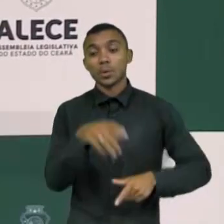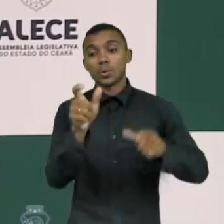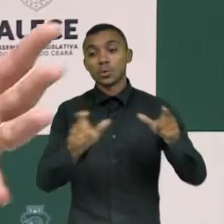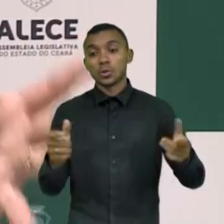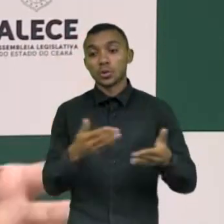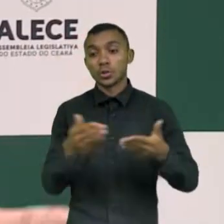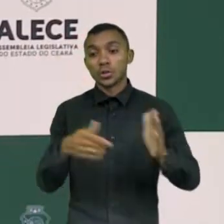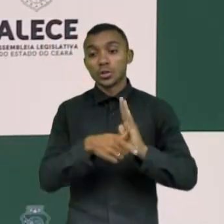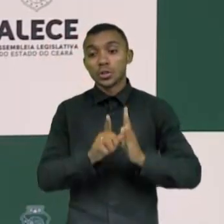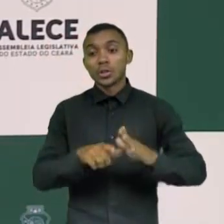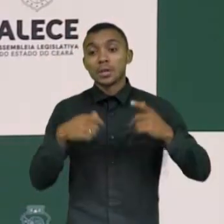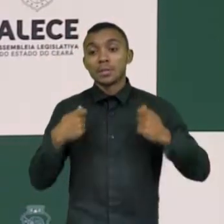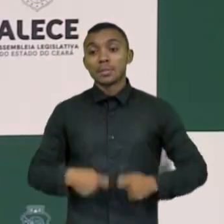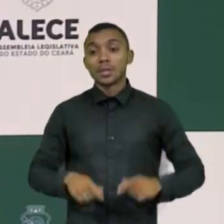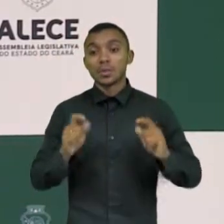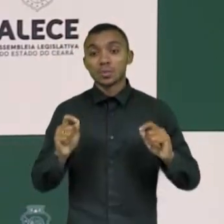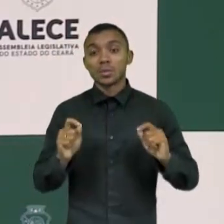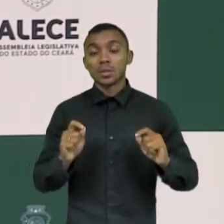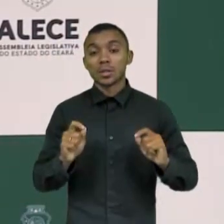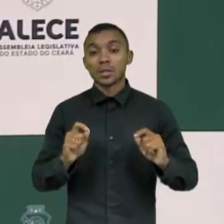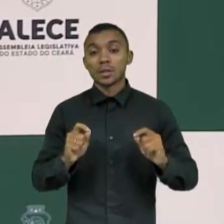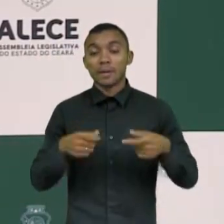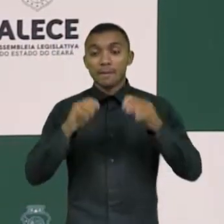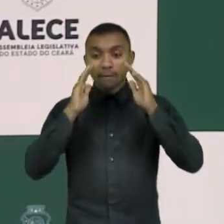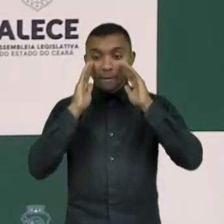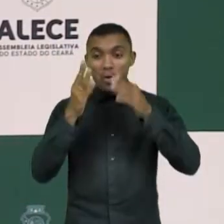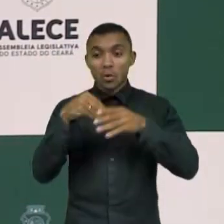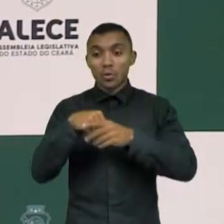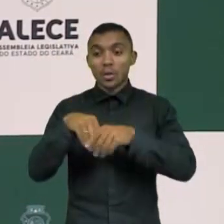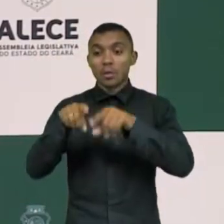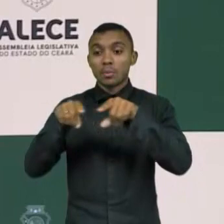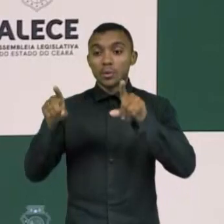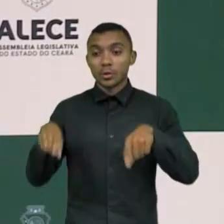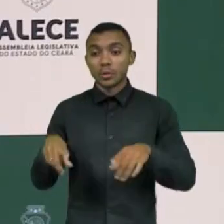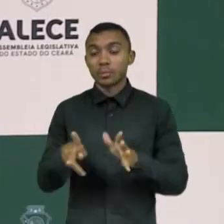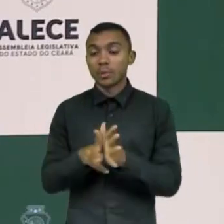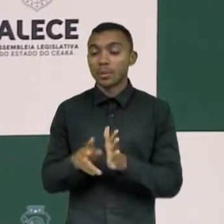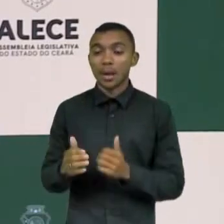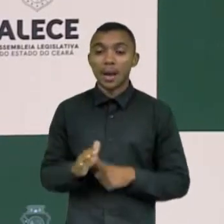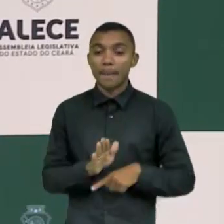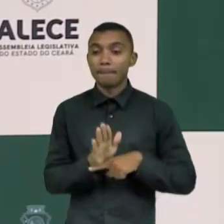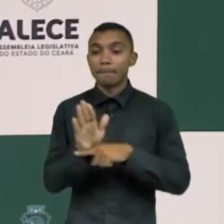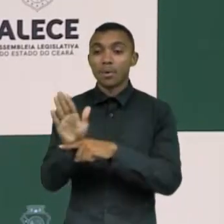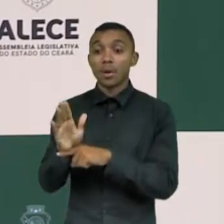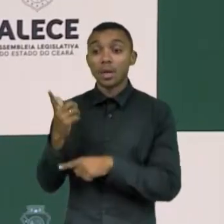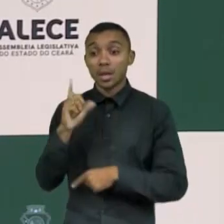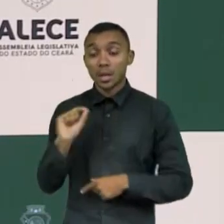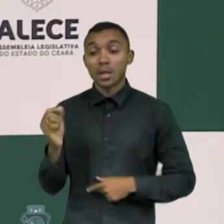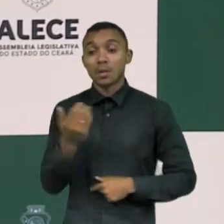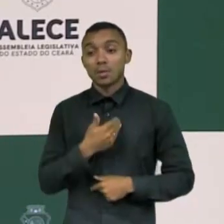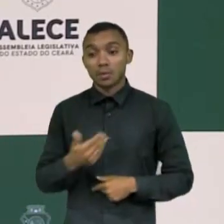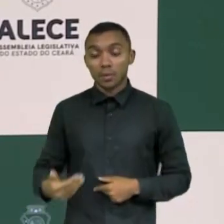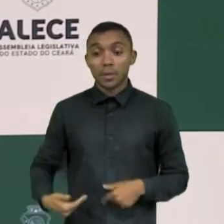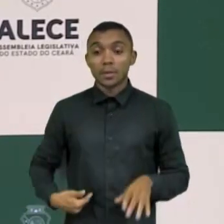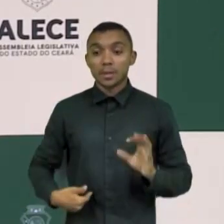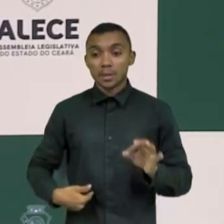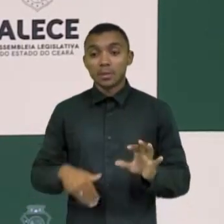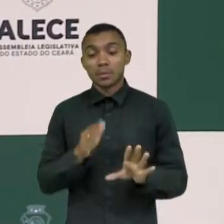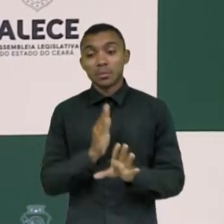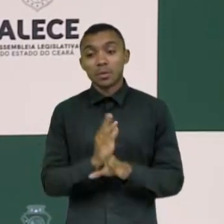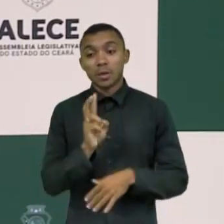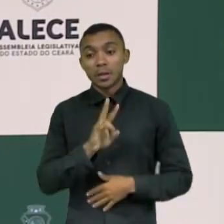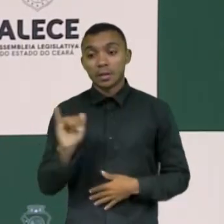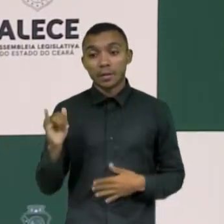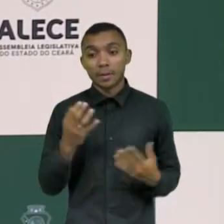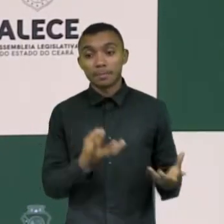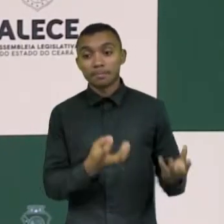estar imediatamente inseridas, sim, num programa de auxílio do governo, né, onde eles possam receber um benefício